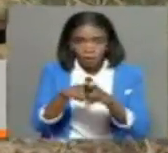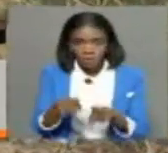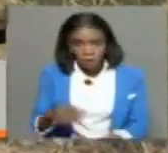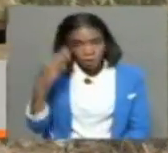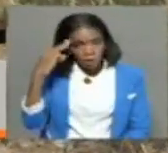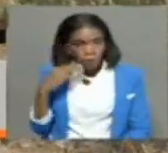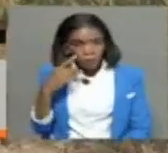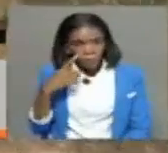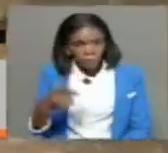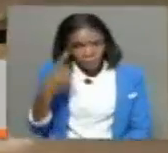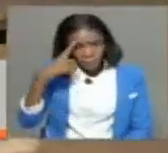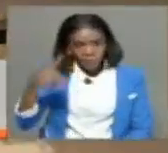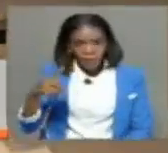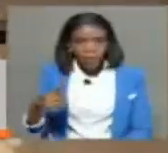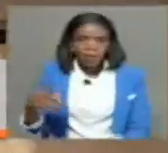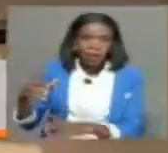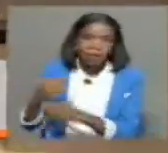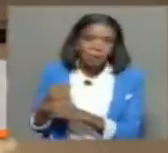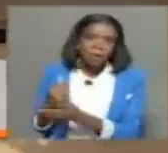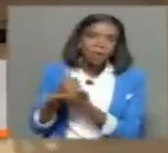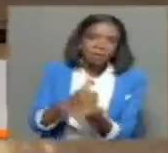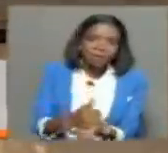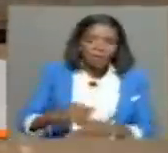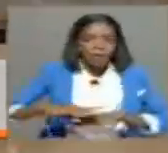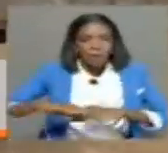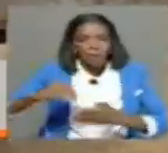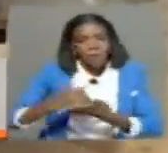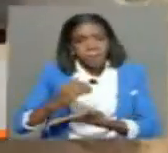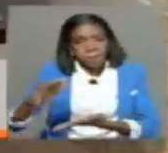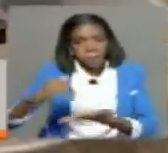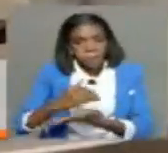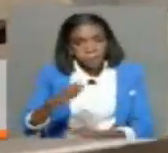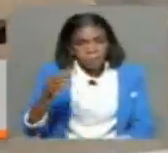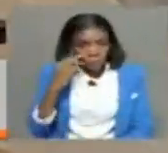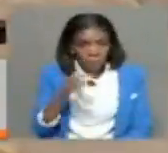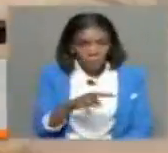de terraplanagem e manutenção de estradas.